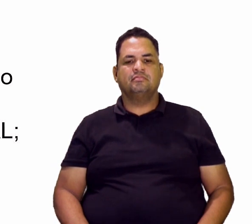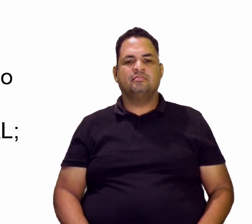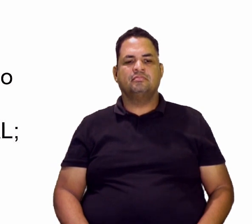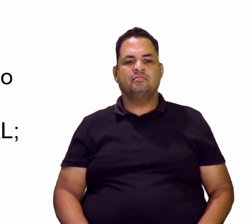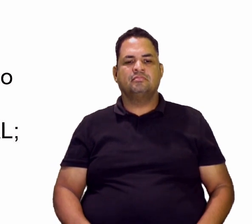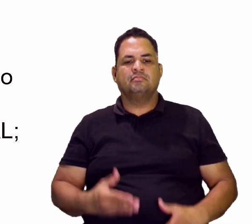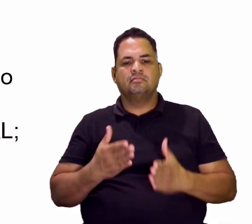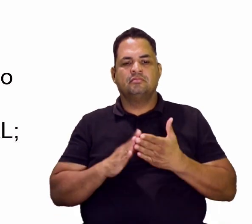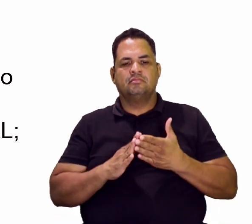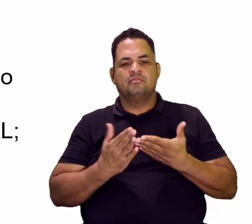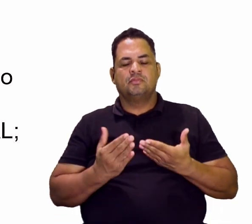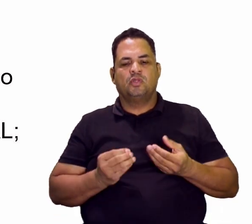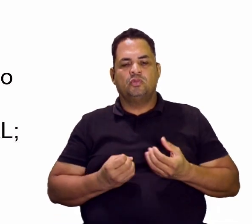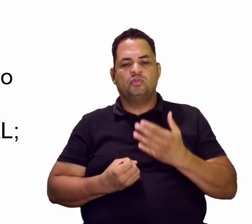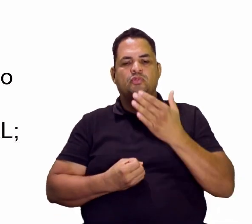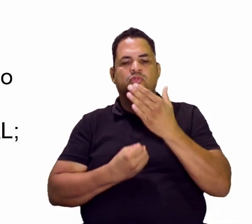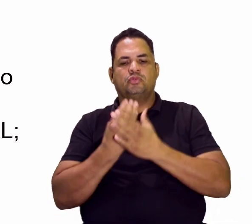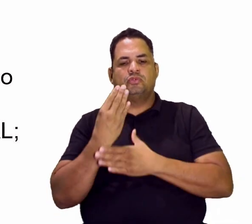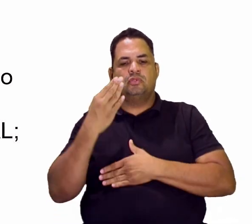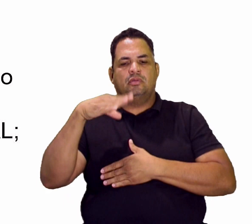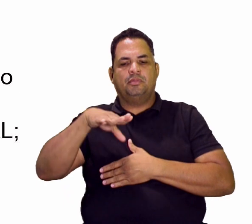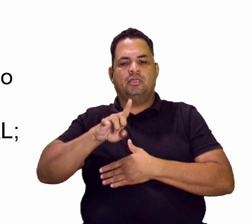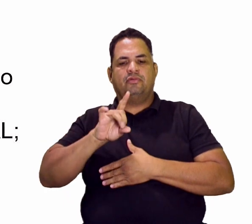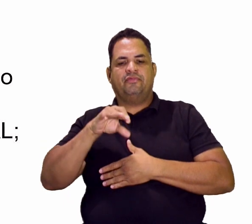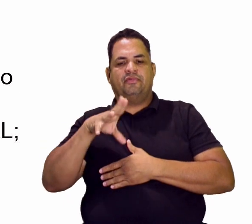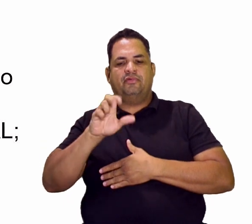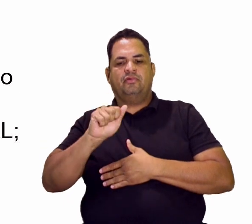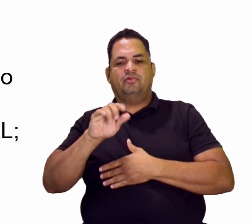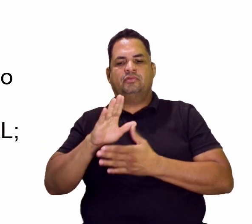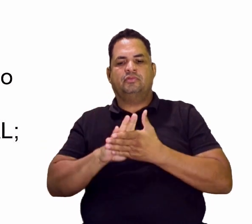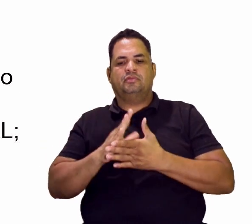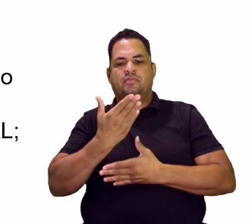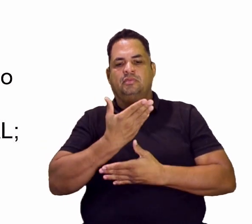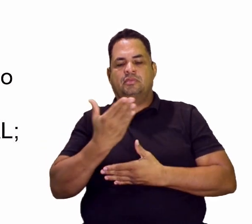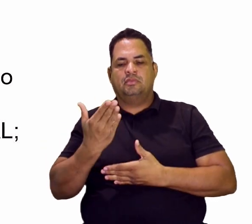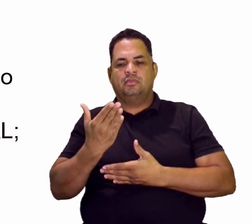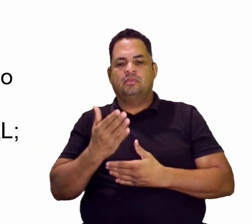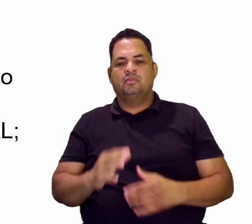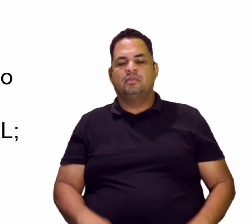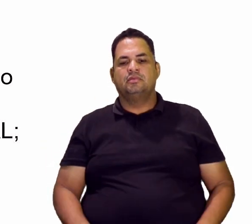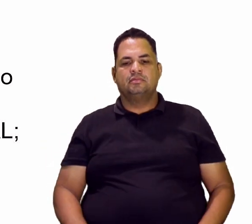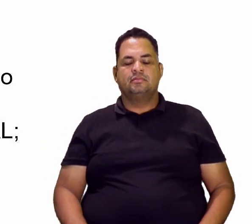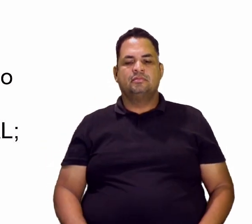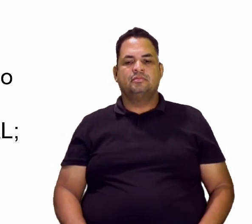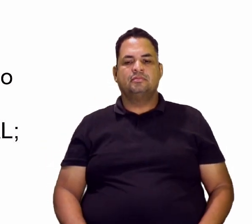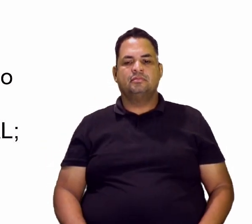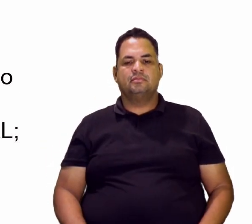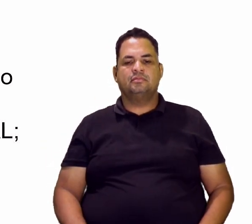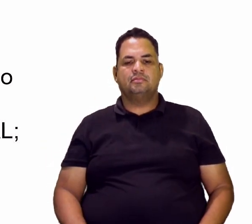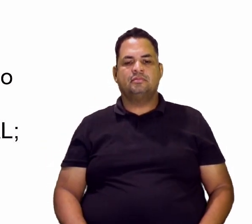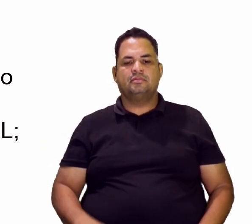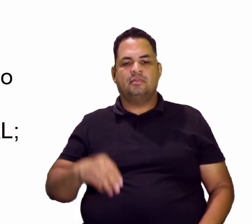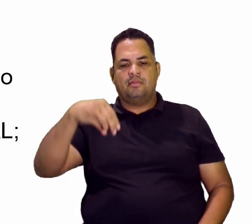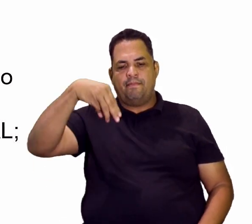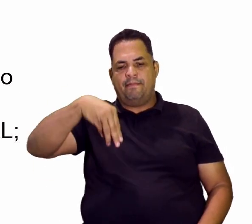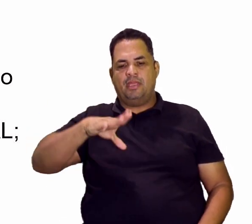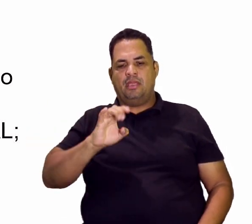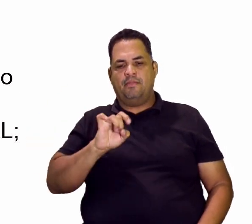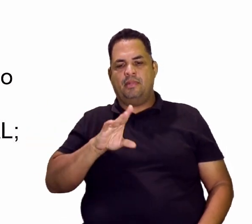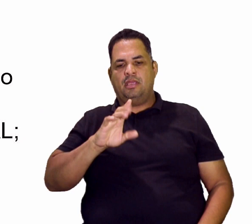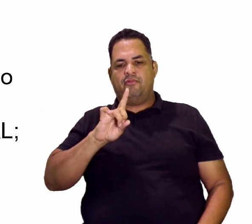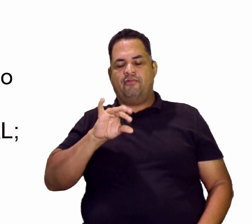como o nascimento da micovirologia por Gabriel Suzuki, 2009. Então, a micovirologia, ou